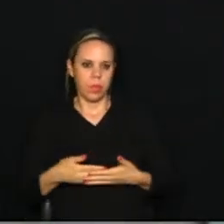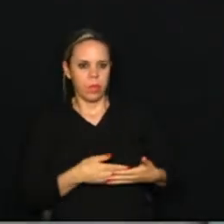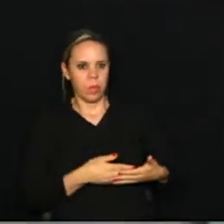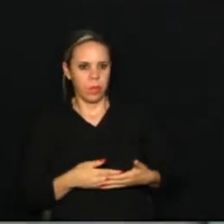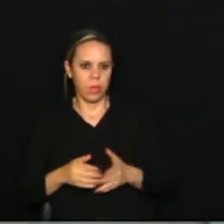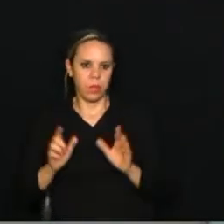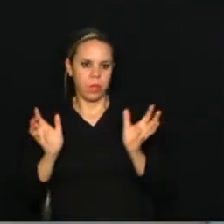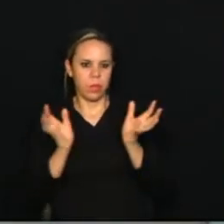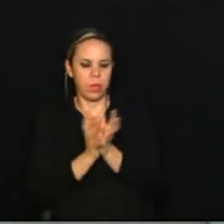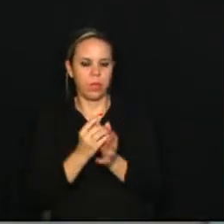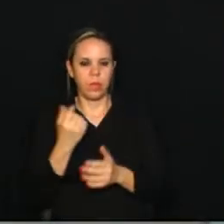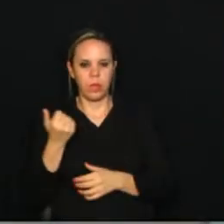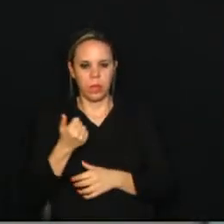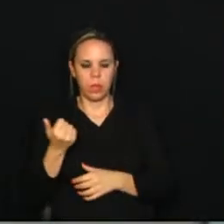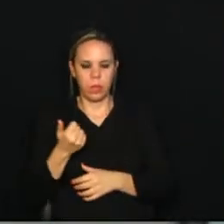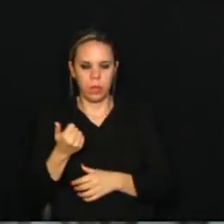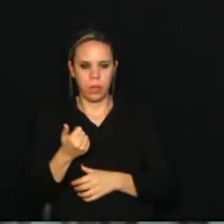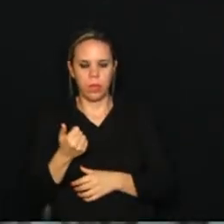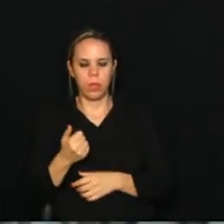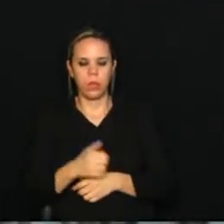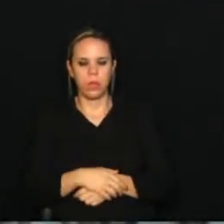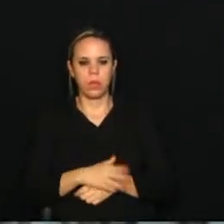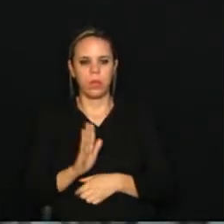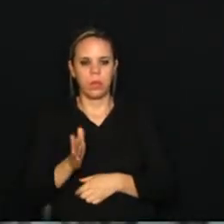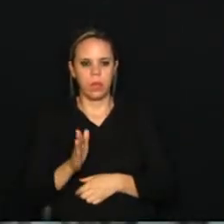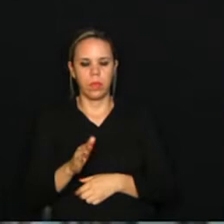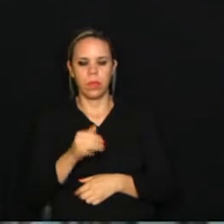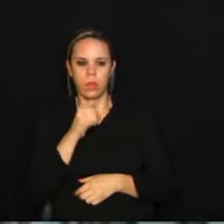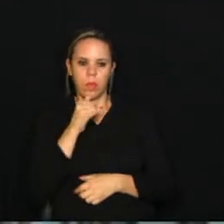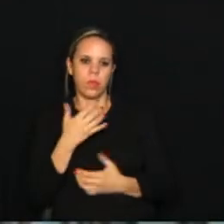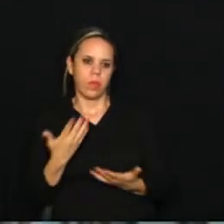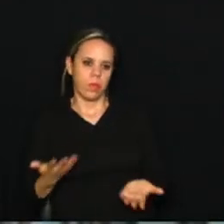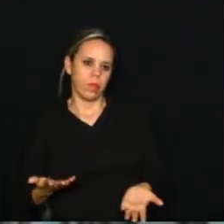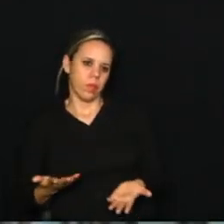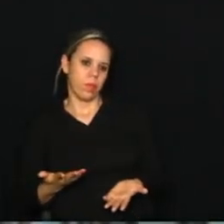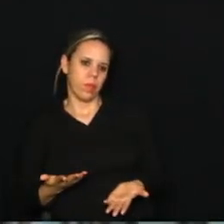agrupamento 1, como a gente chama, está subestimada.